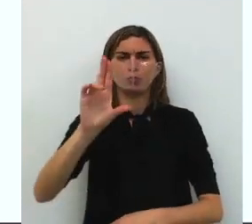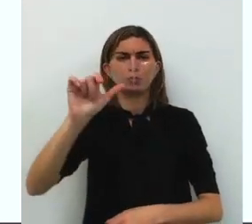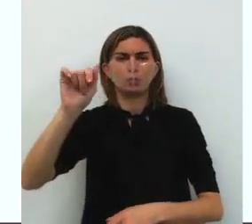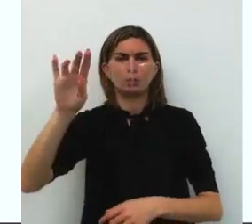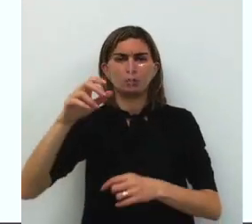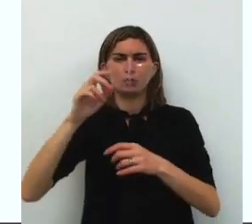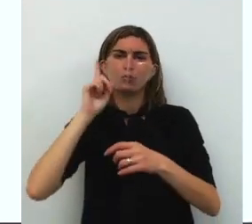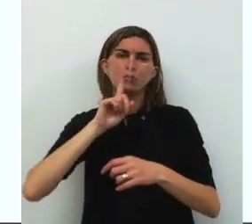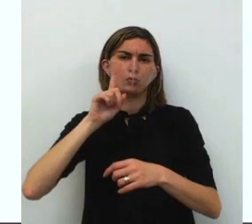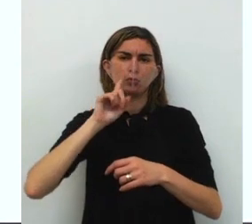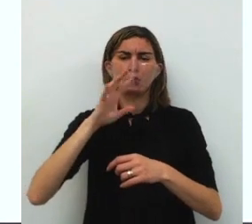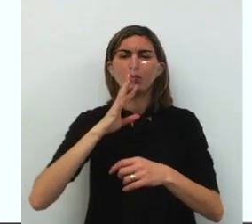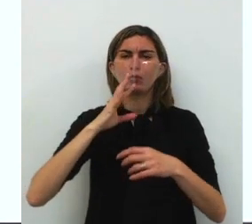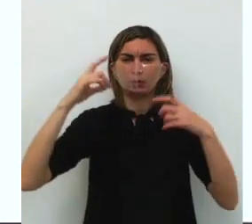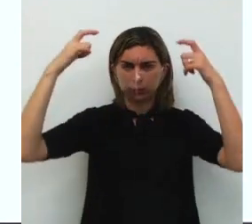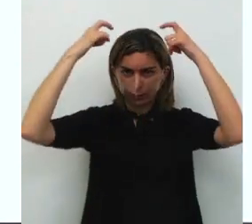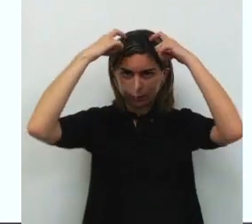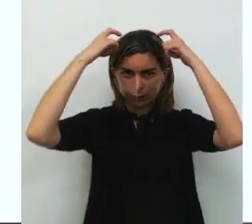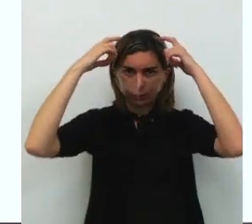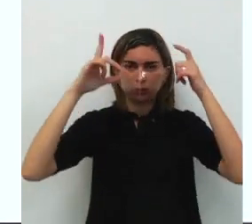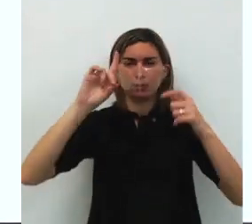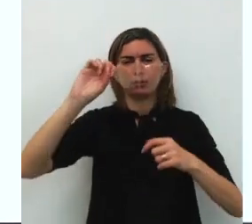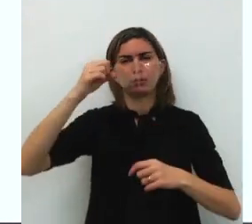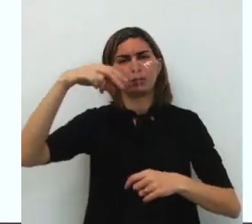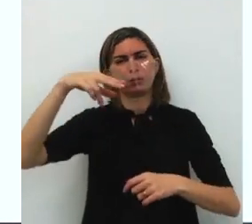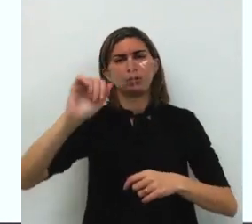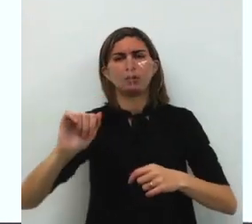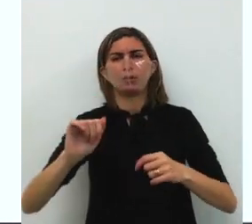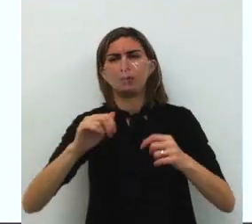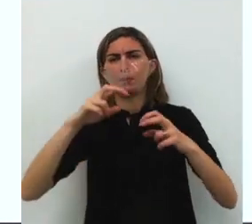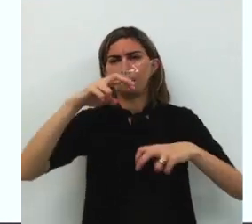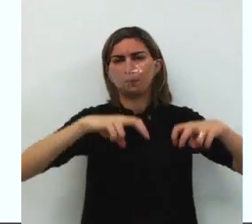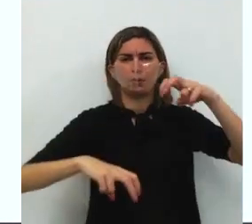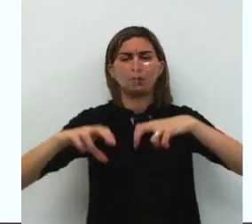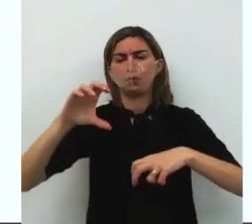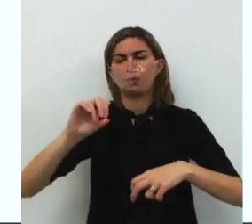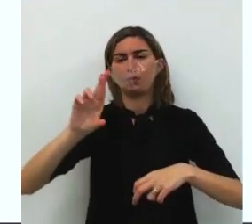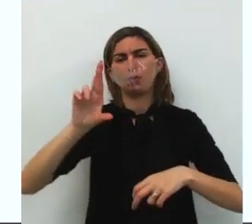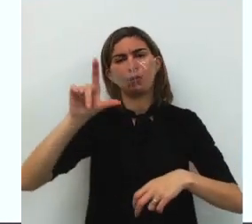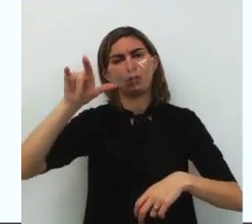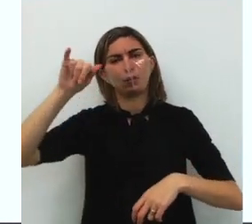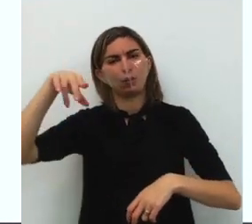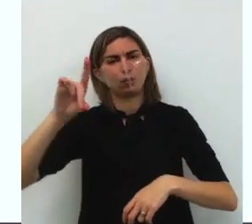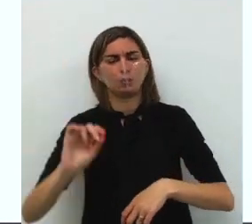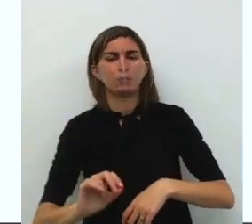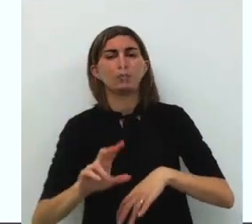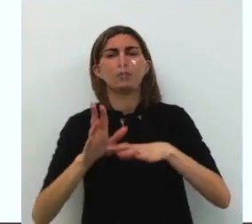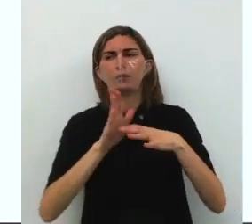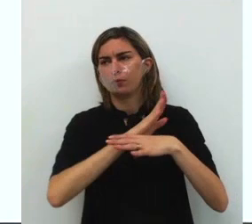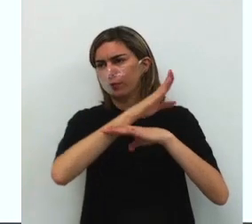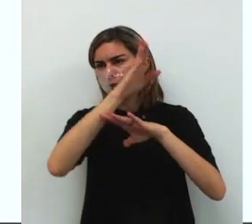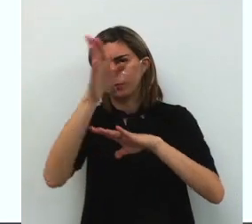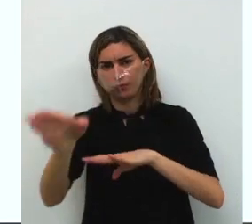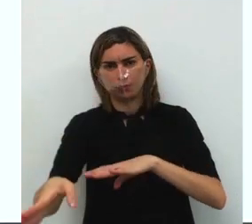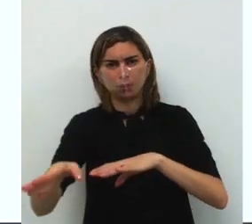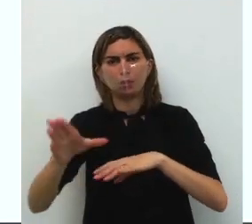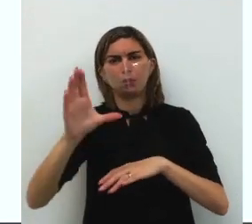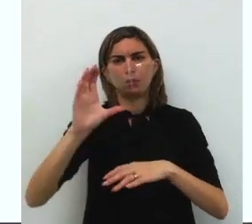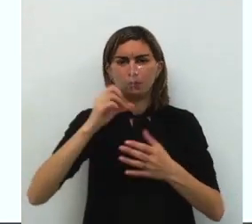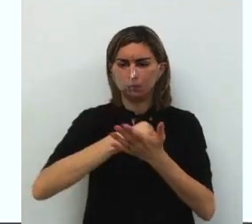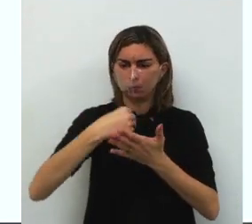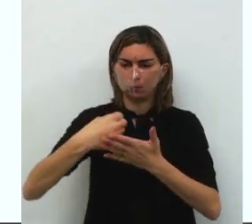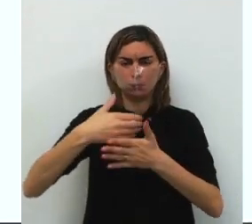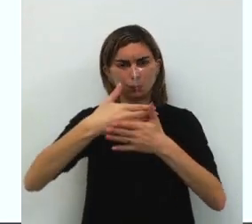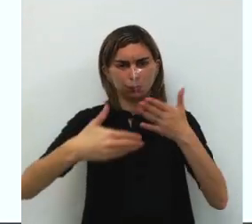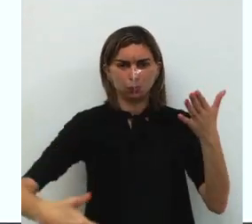exemplo, dos Estados Unidos, quer conhecer a Disney, quer se divertir por lá, nos parques de Orlando, aí você vai no